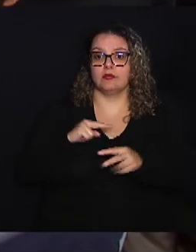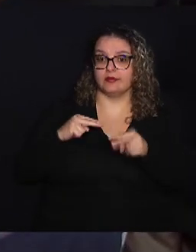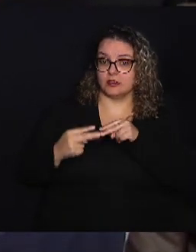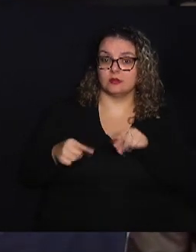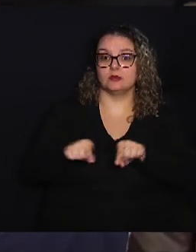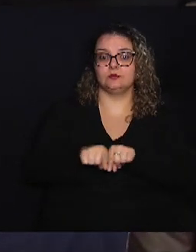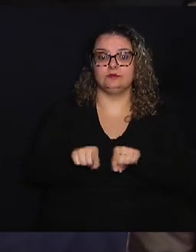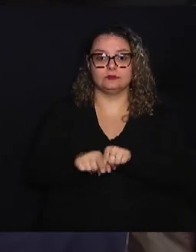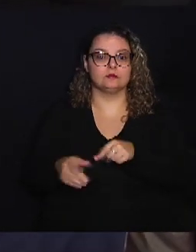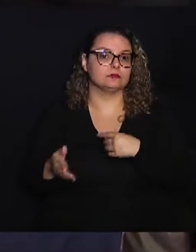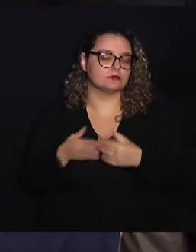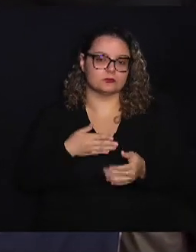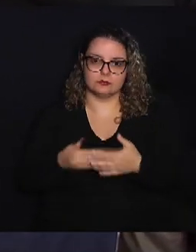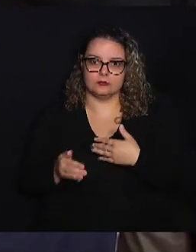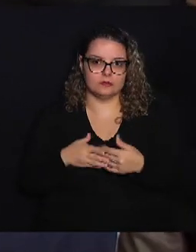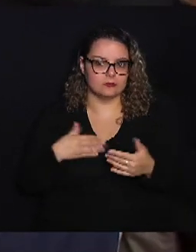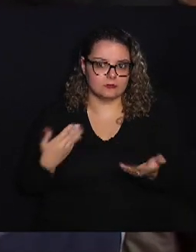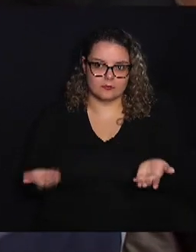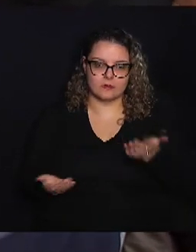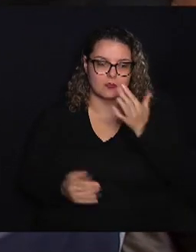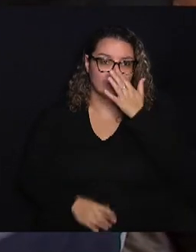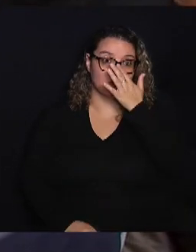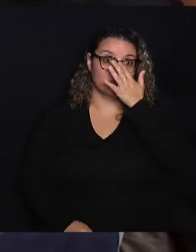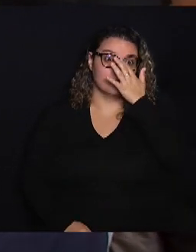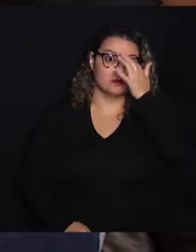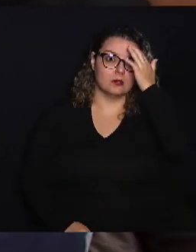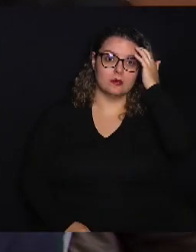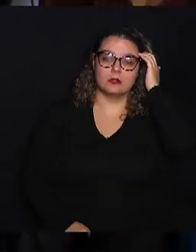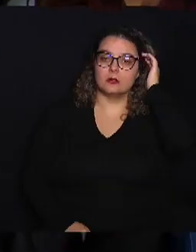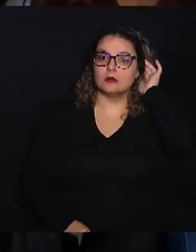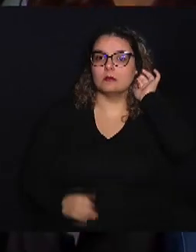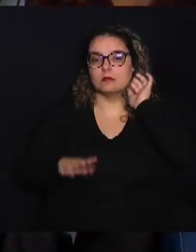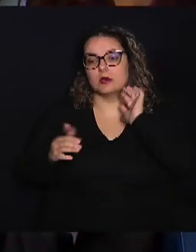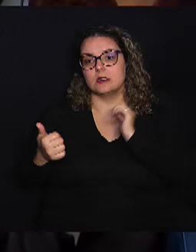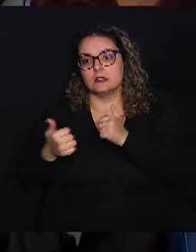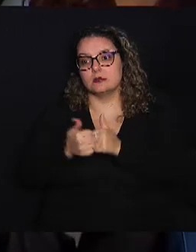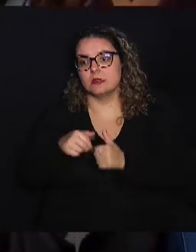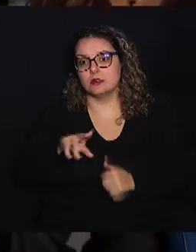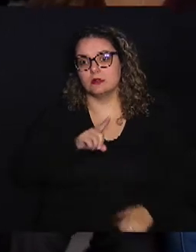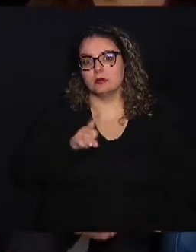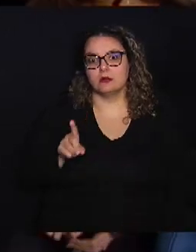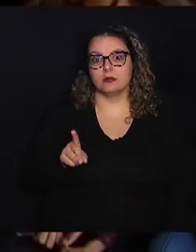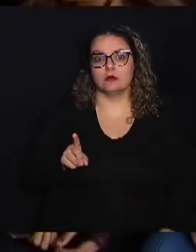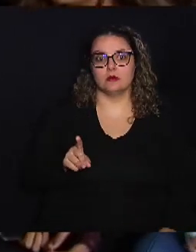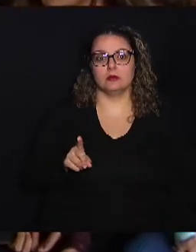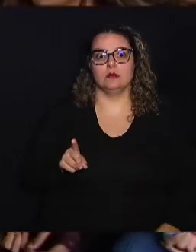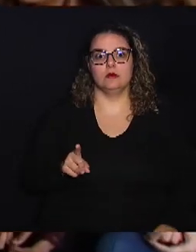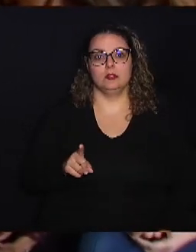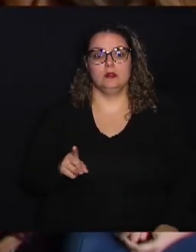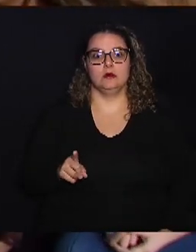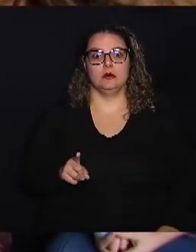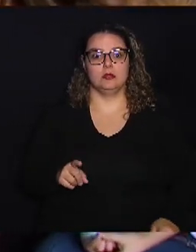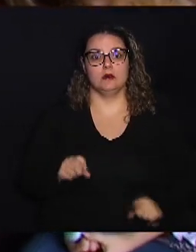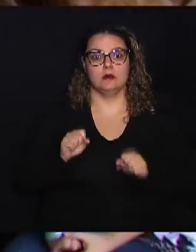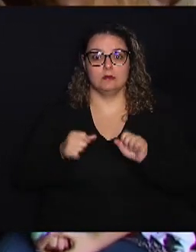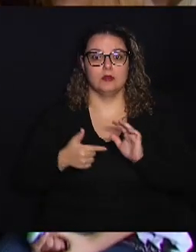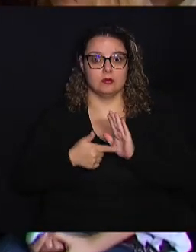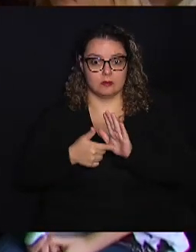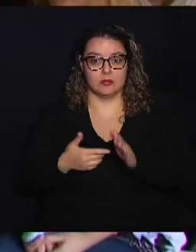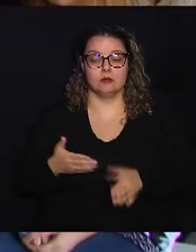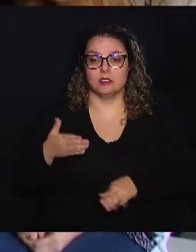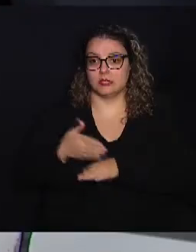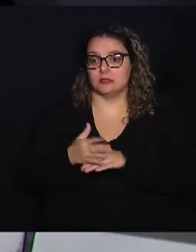é independente que seja mais próximo ou não. A gente tem grupos para dar acesso também para